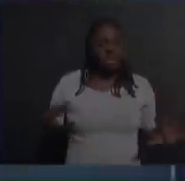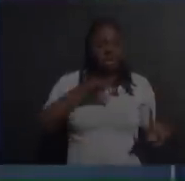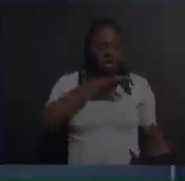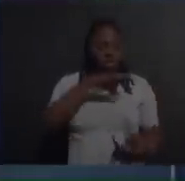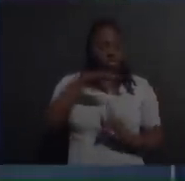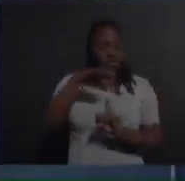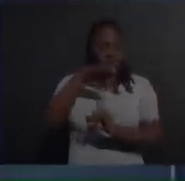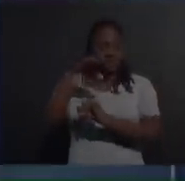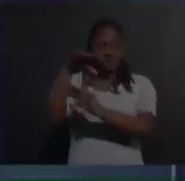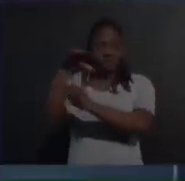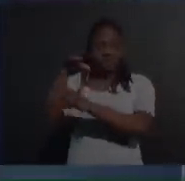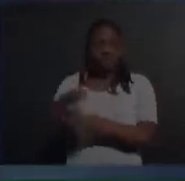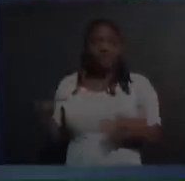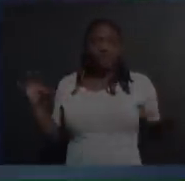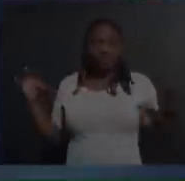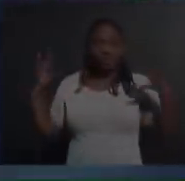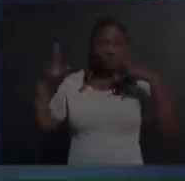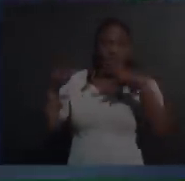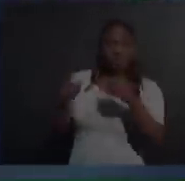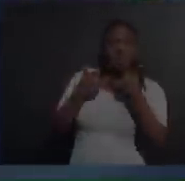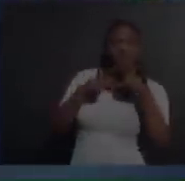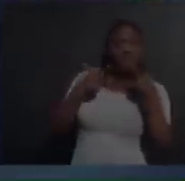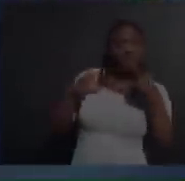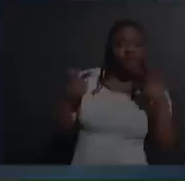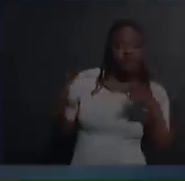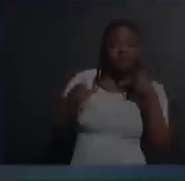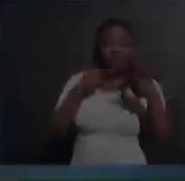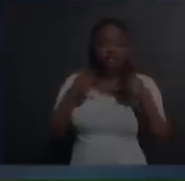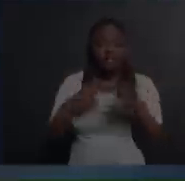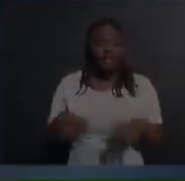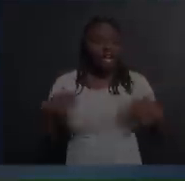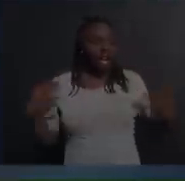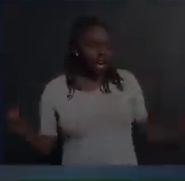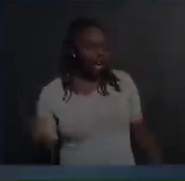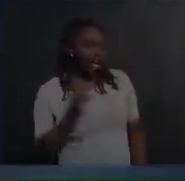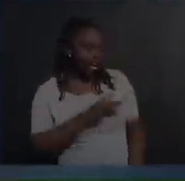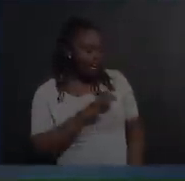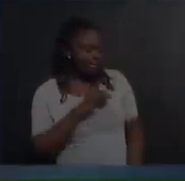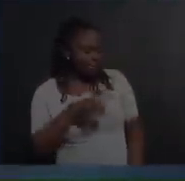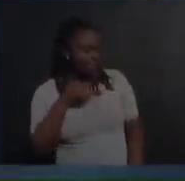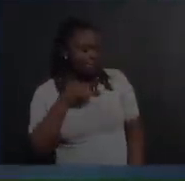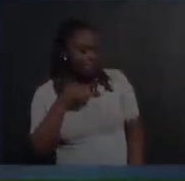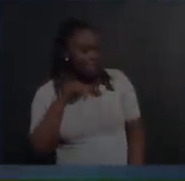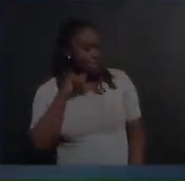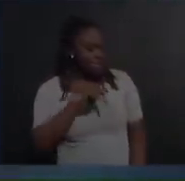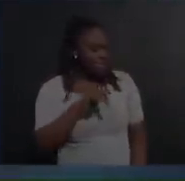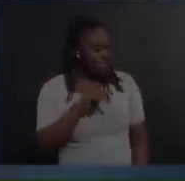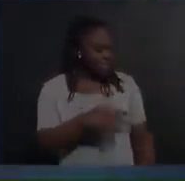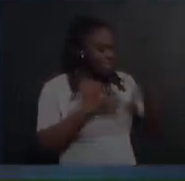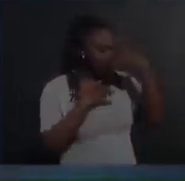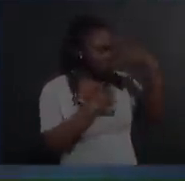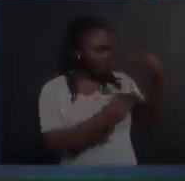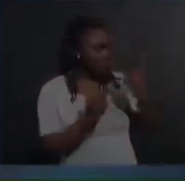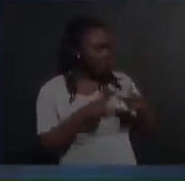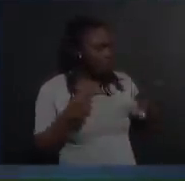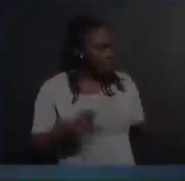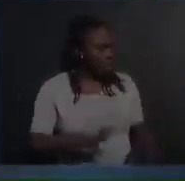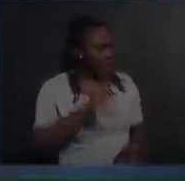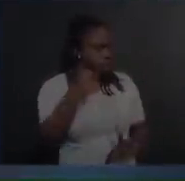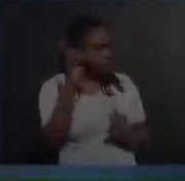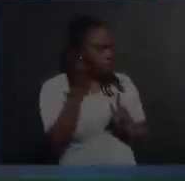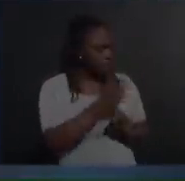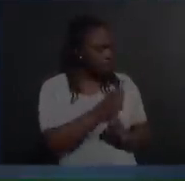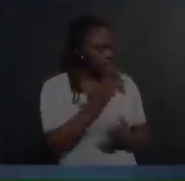de balão, todo mundo vai rir da minha cara, vai falar, ah, medrosa, você não teve fé que Deus ia guardar vocês